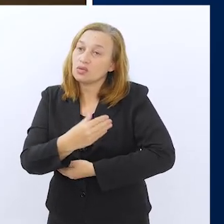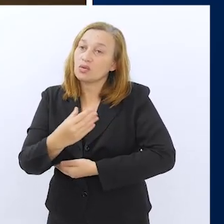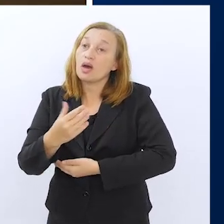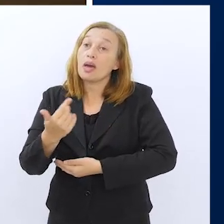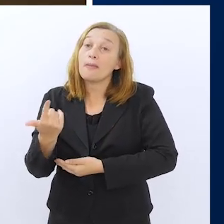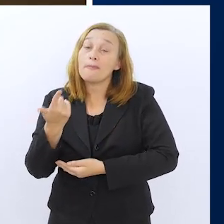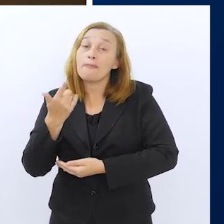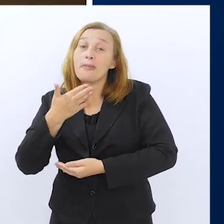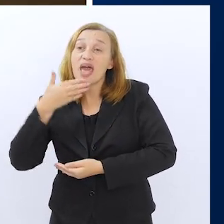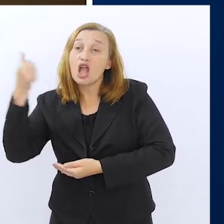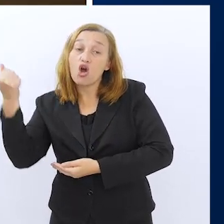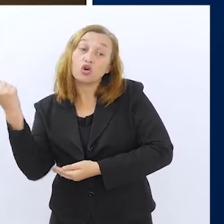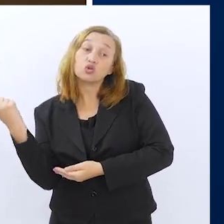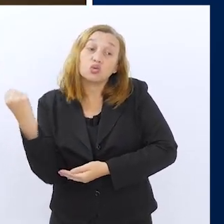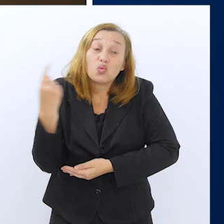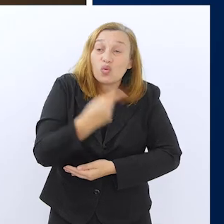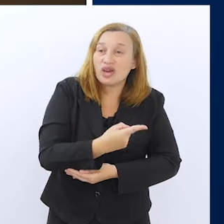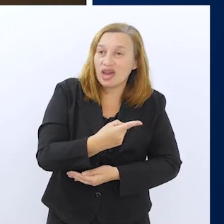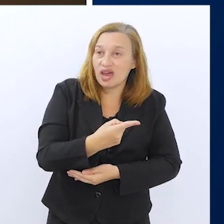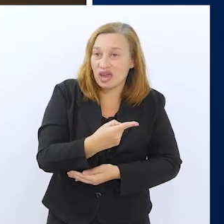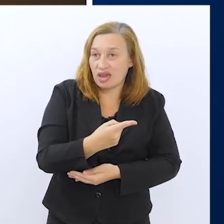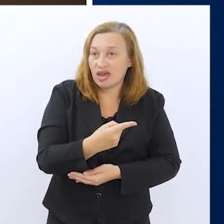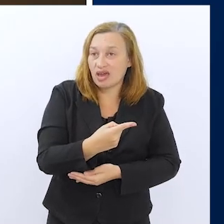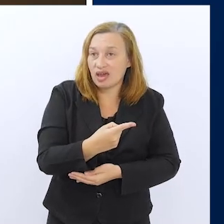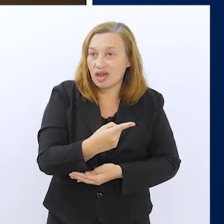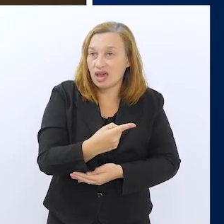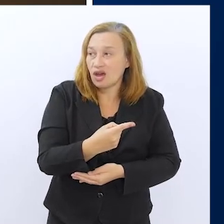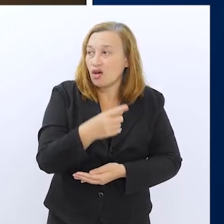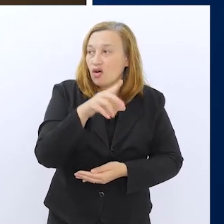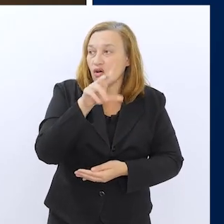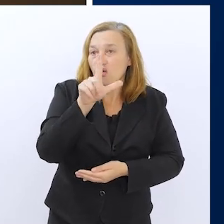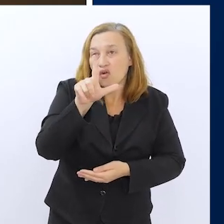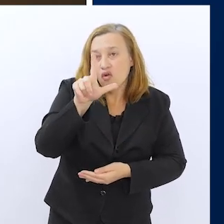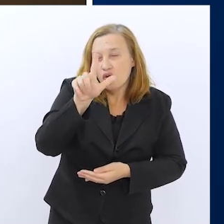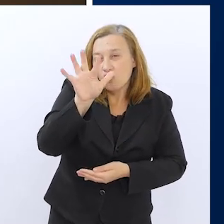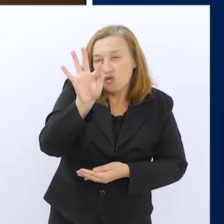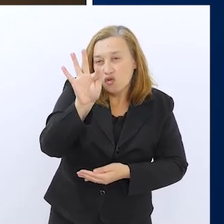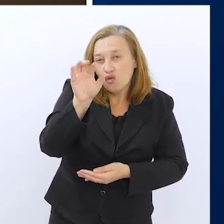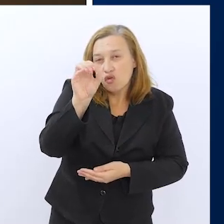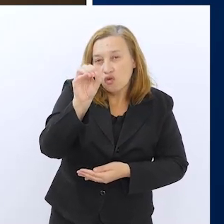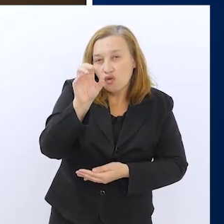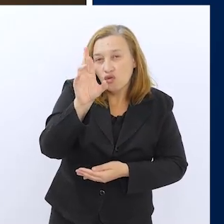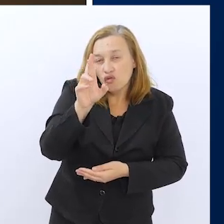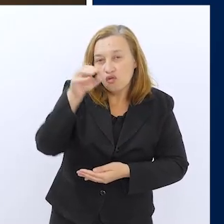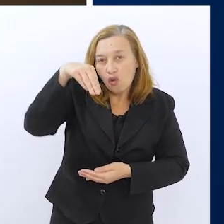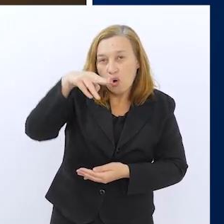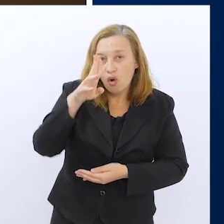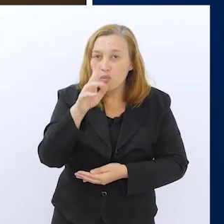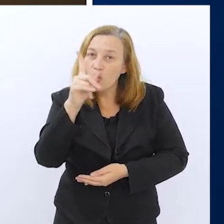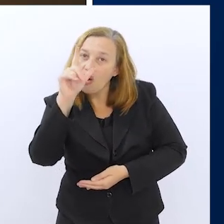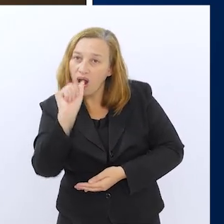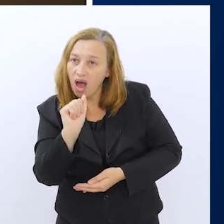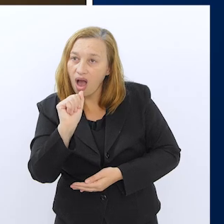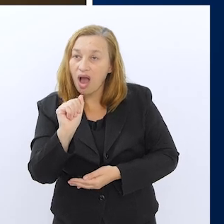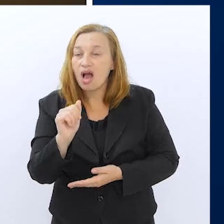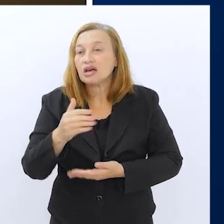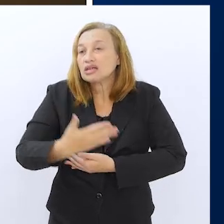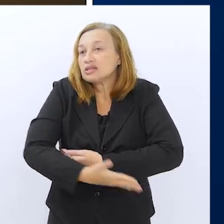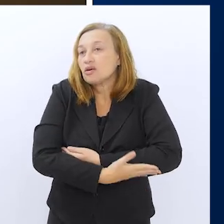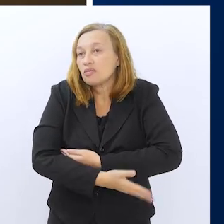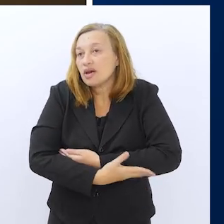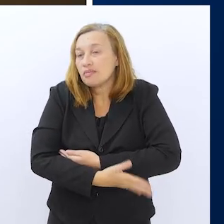muito melhor do que uma fórmula. São bebês que vão ter menos chance de complicação,